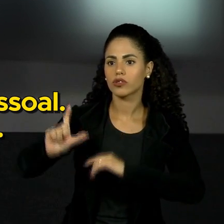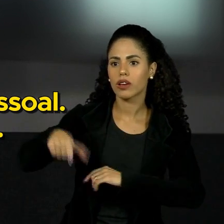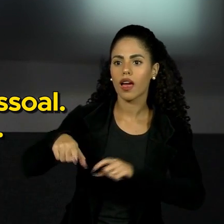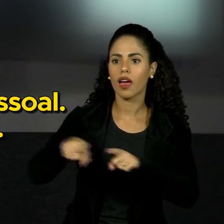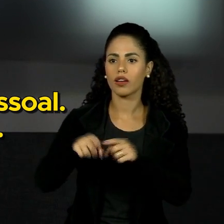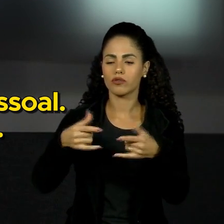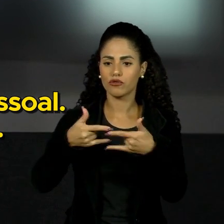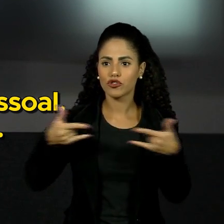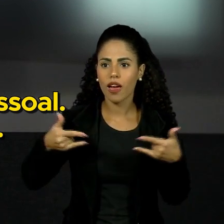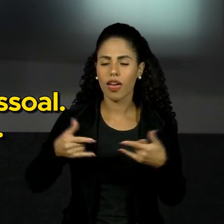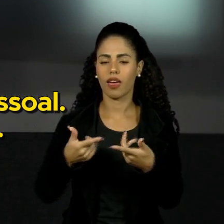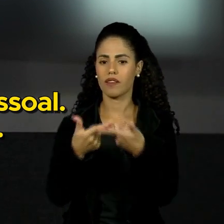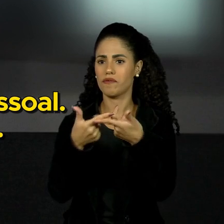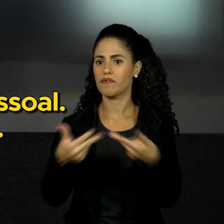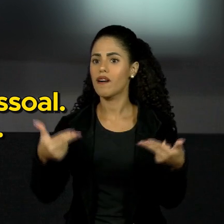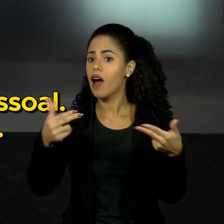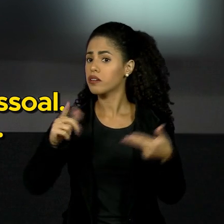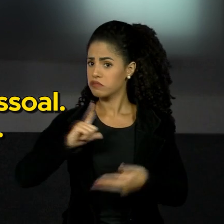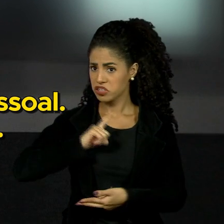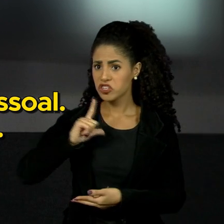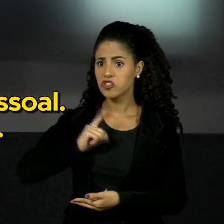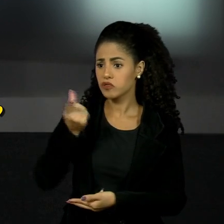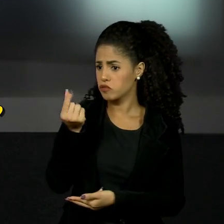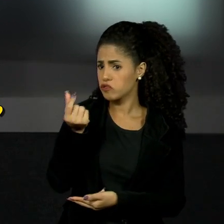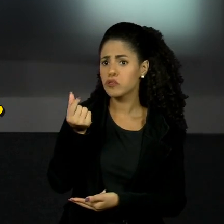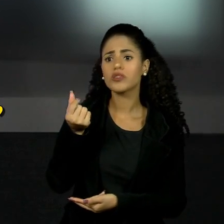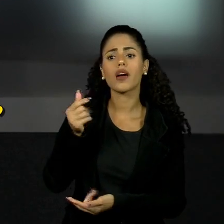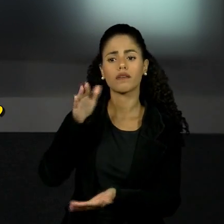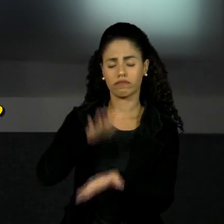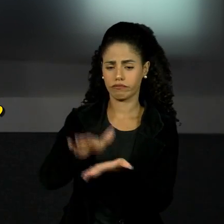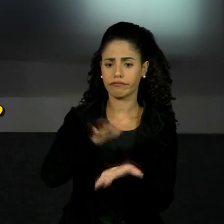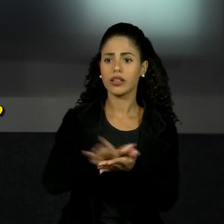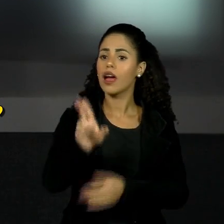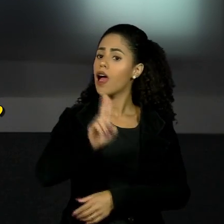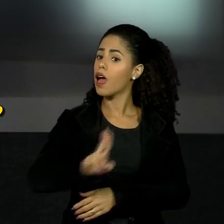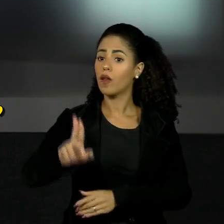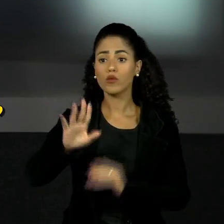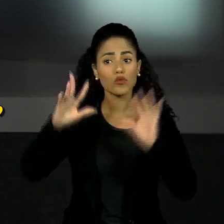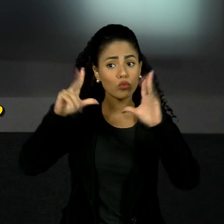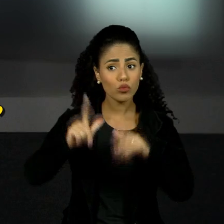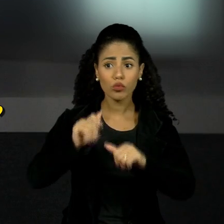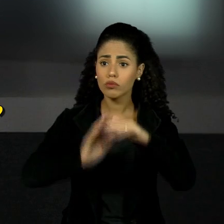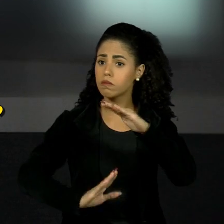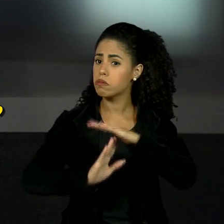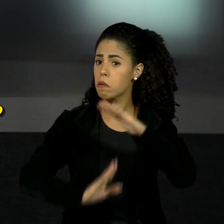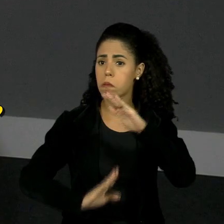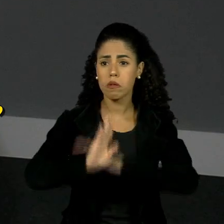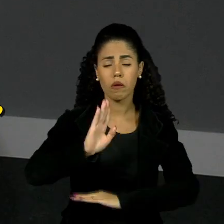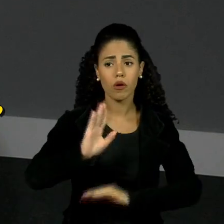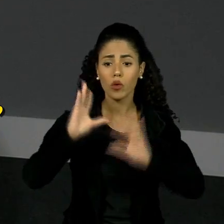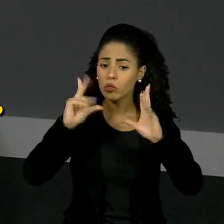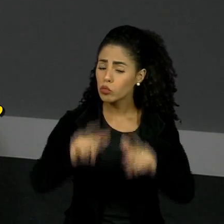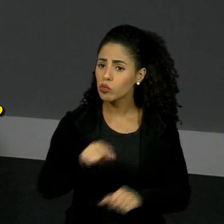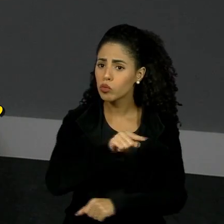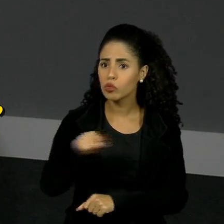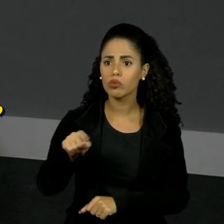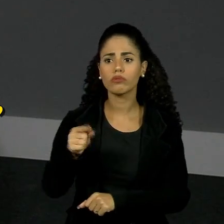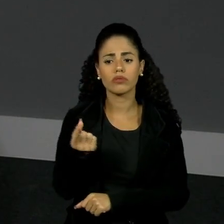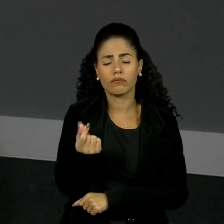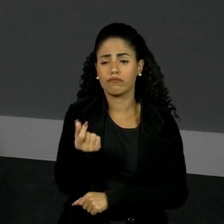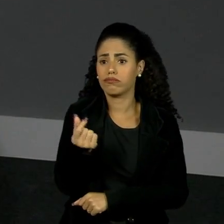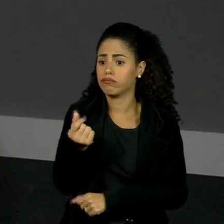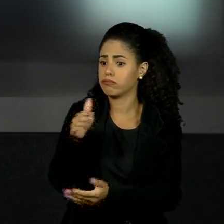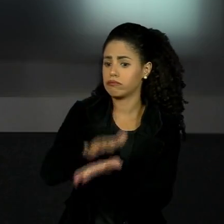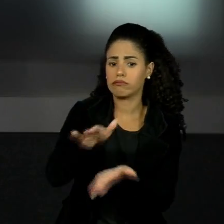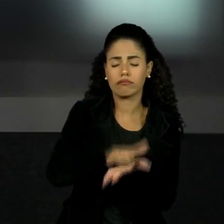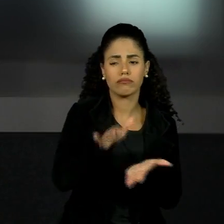pessoal, e tudo que tinha de recurso nesse sentido. Então foram 3 bancos. Em 3 bancos, tudo que ela tinha de recurso ela usou.